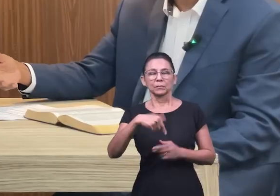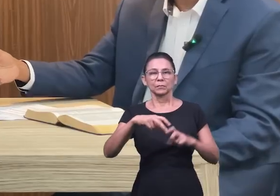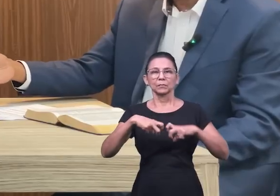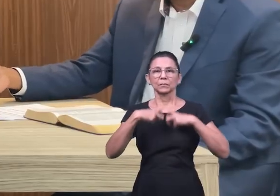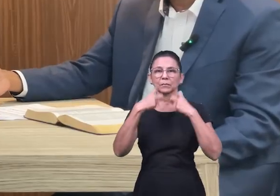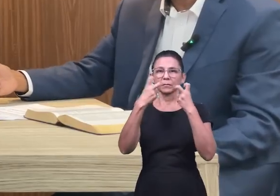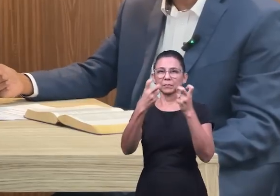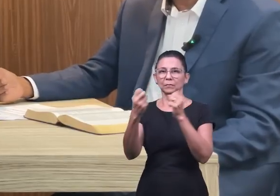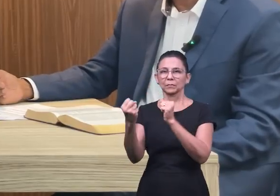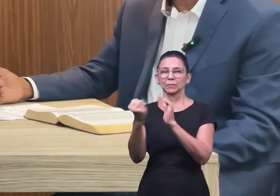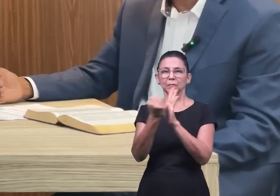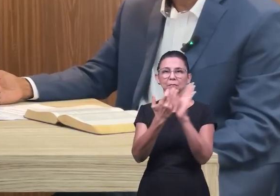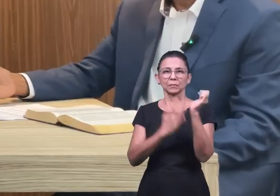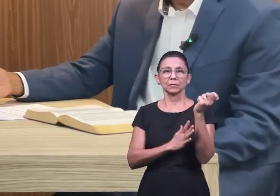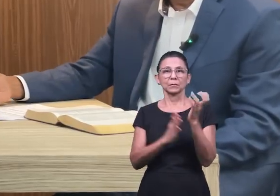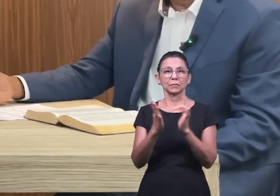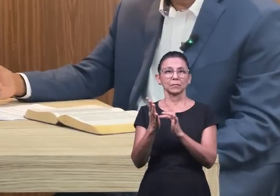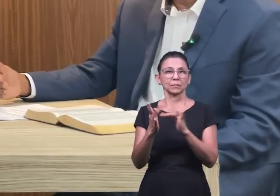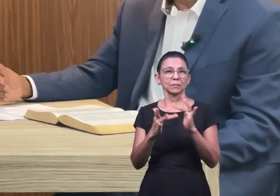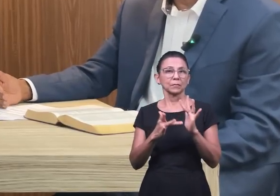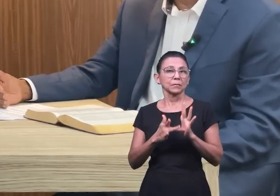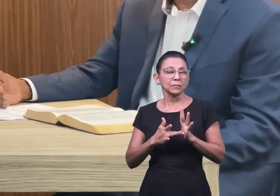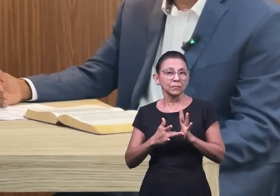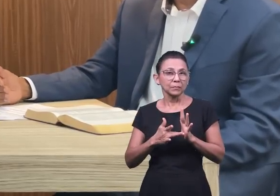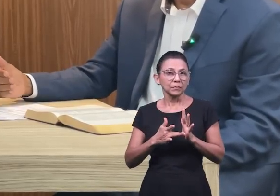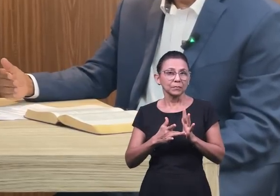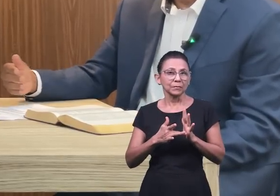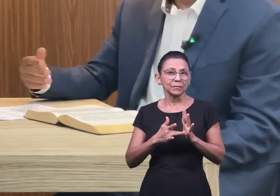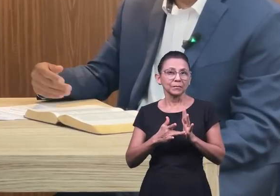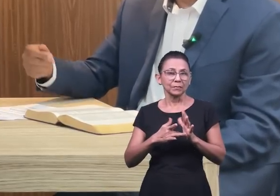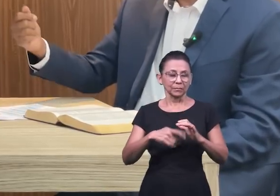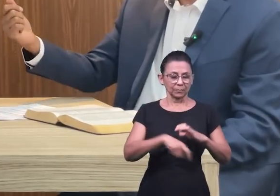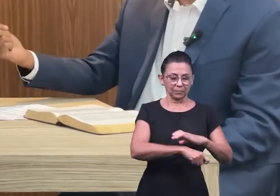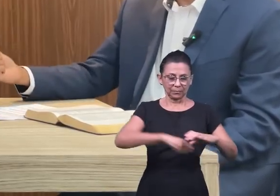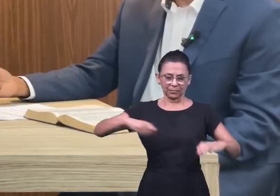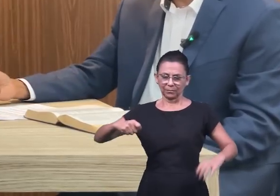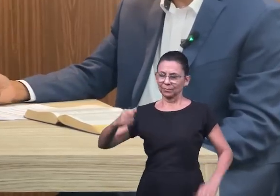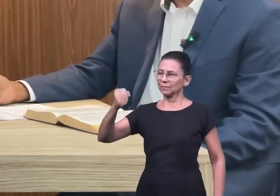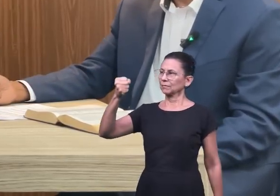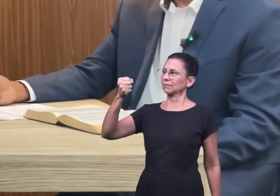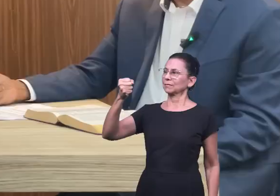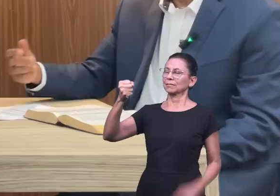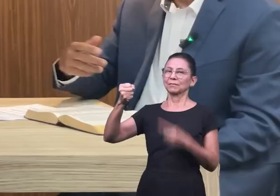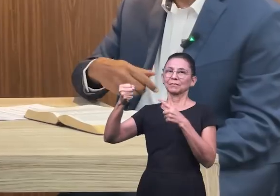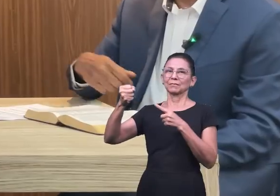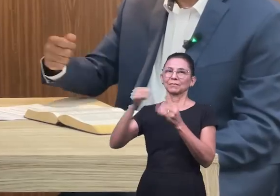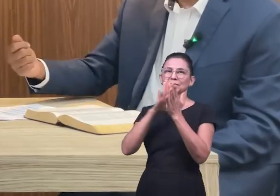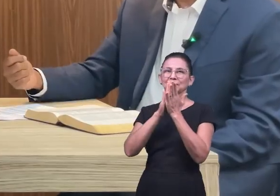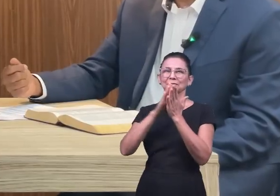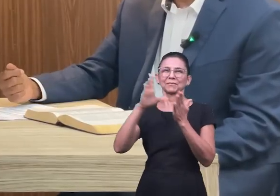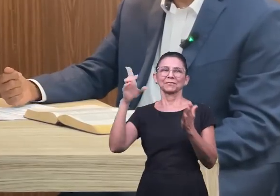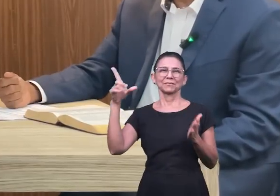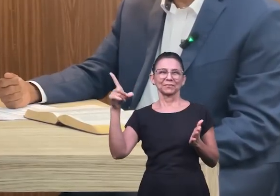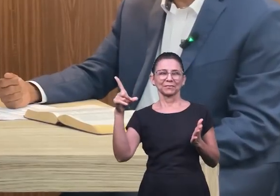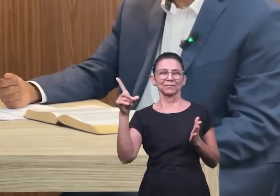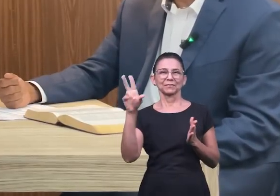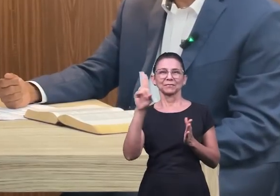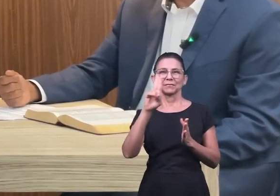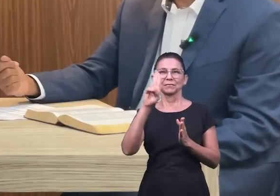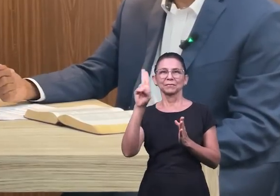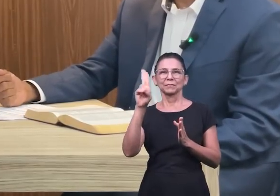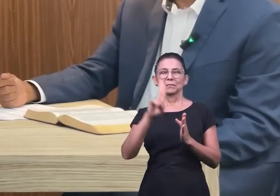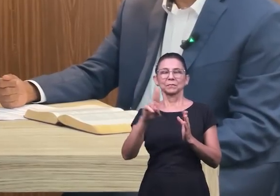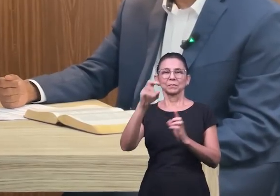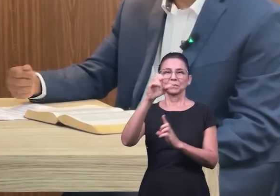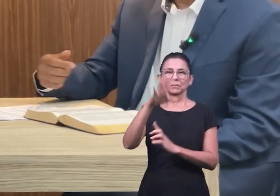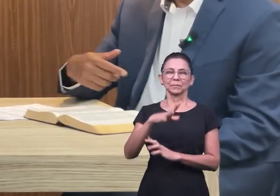entendimento. Esperamos respostas e o Senhor sempre tem nos dado. Então ela não fica exposta. Quando nós clamamos pelo Espírito Santo,